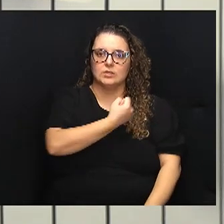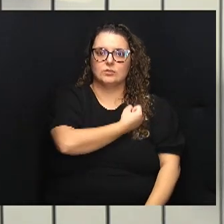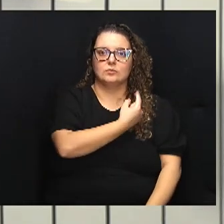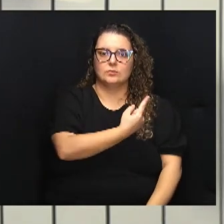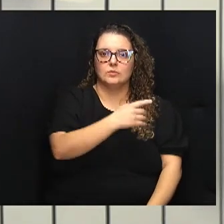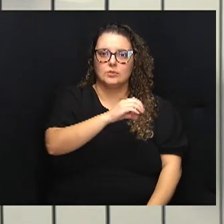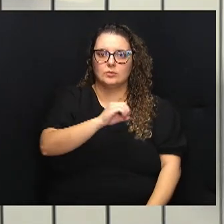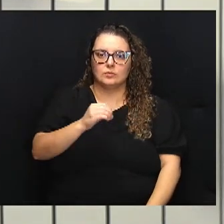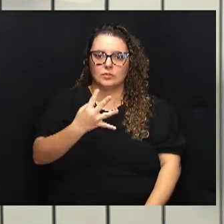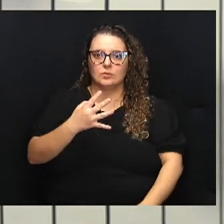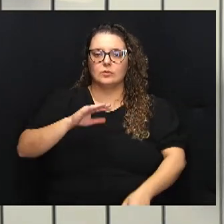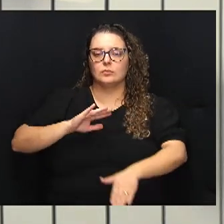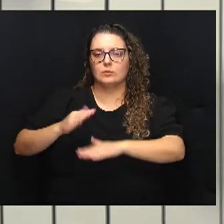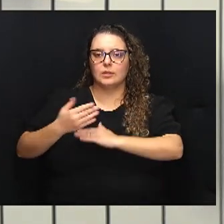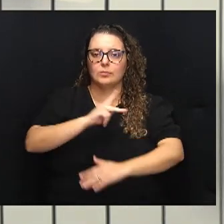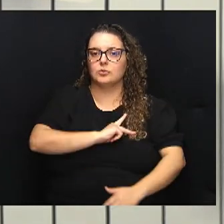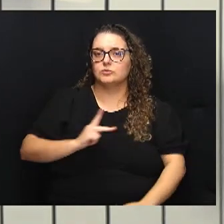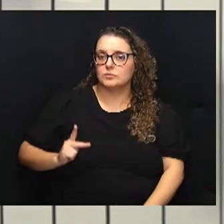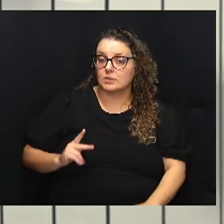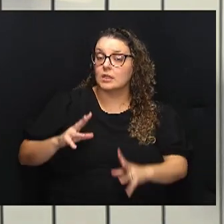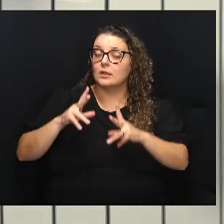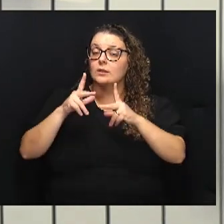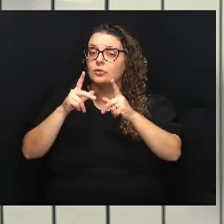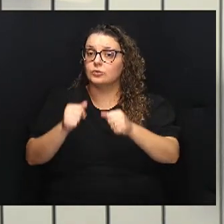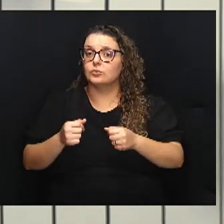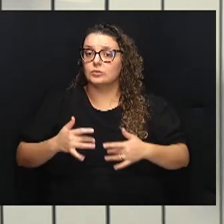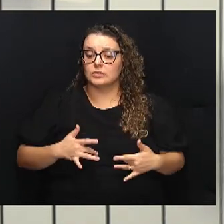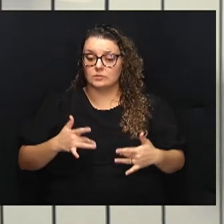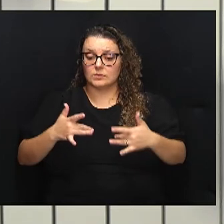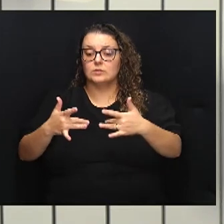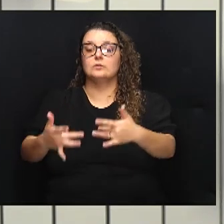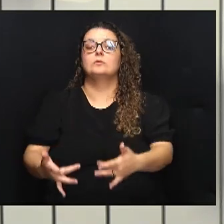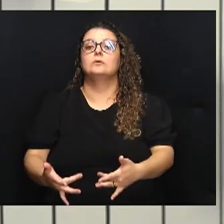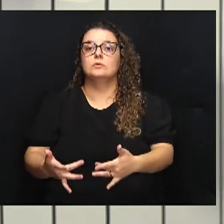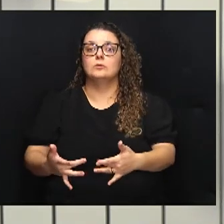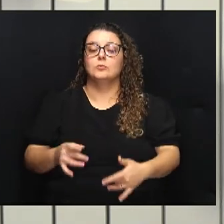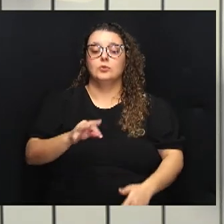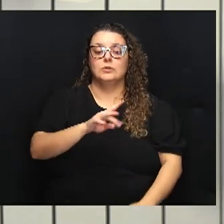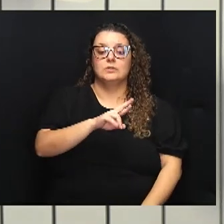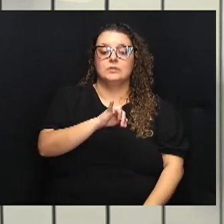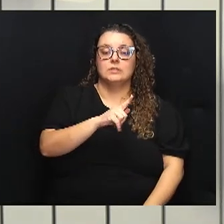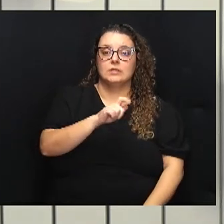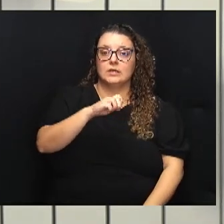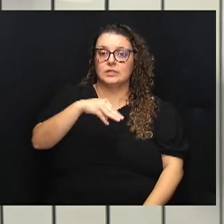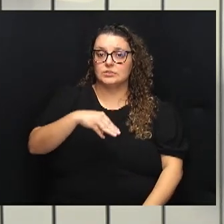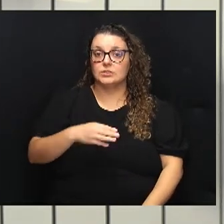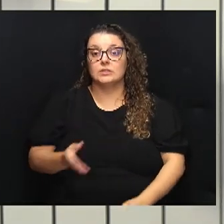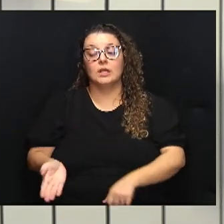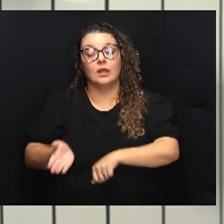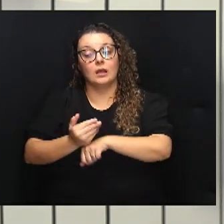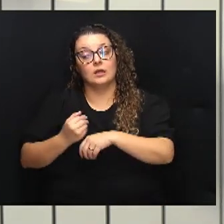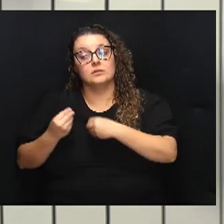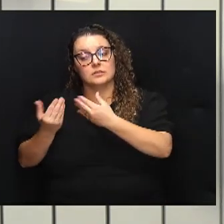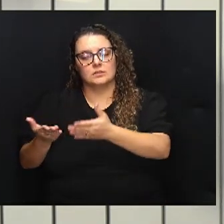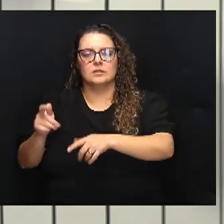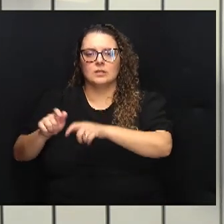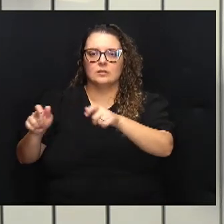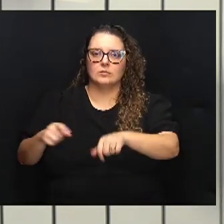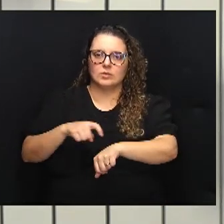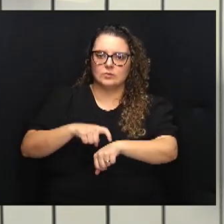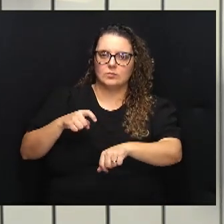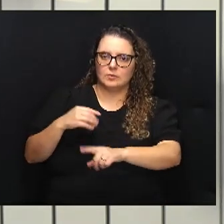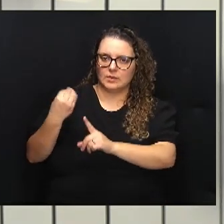bairro Ponte Preta. Todas as doações passam por triagem antes de serem entregues às pessoas em situação